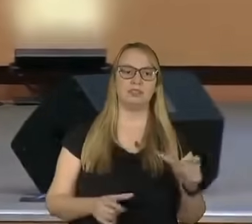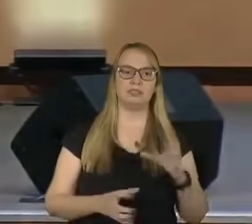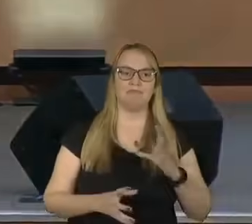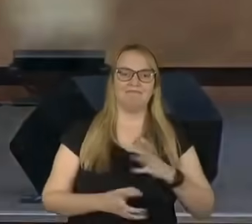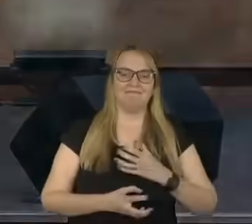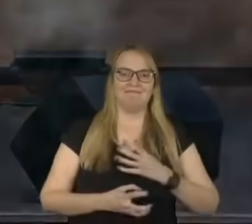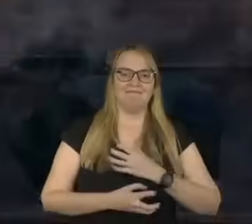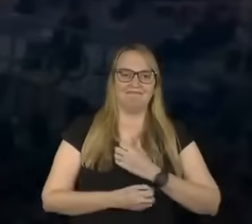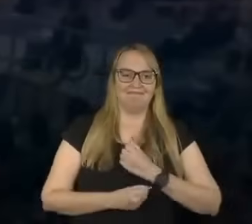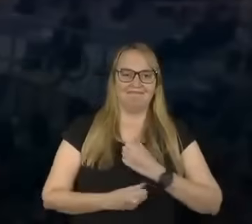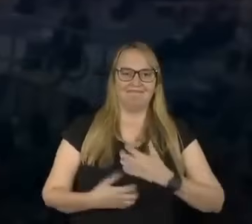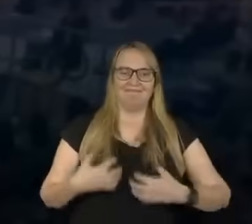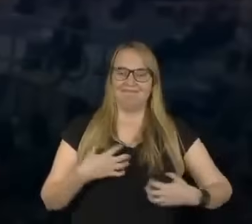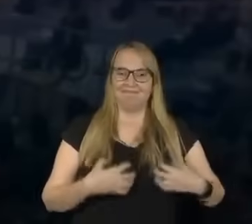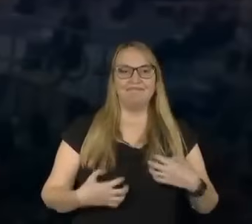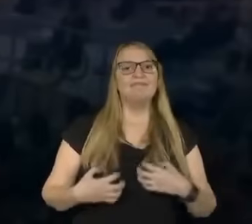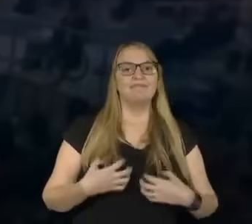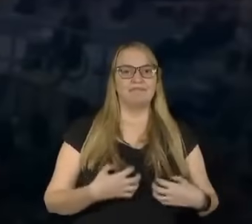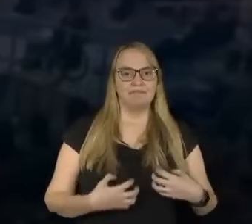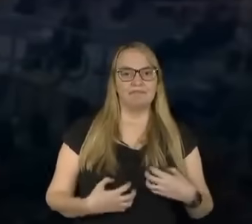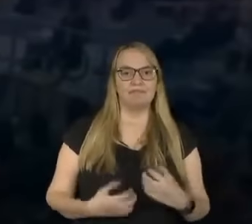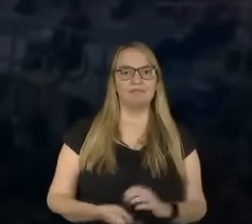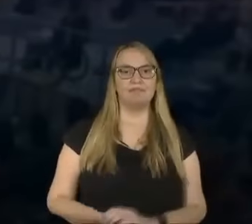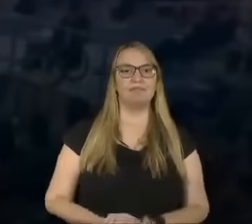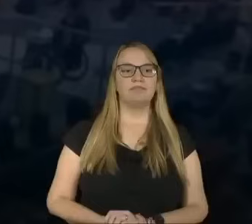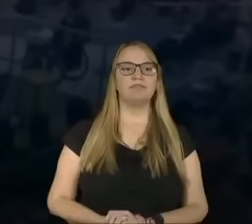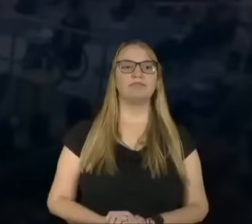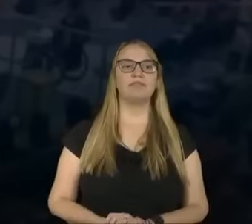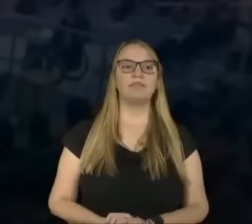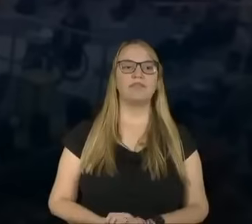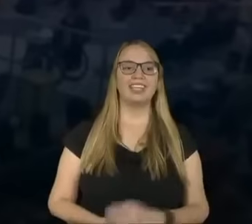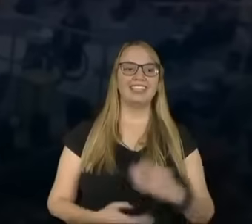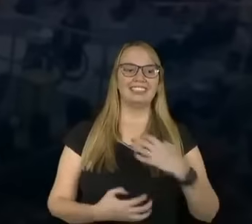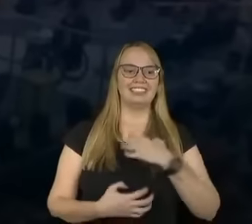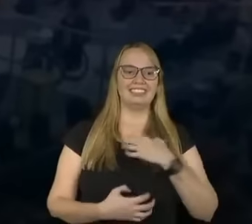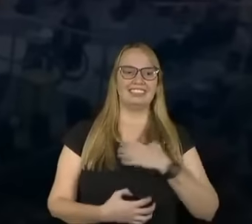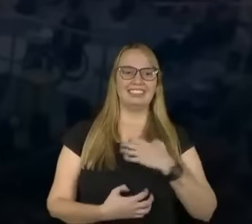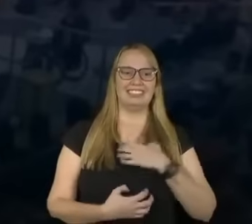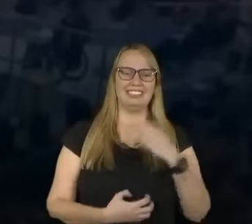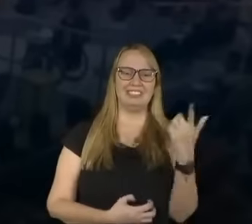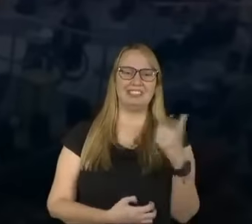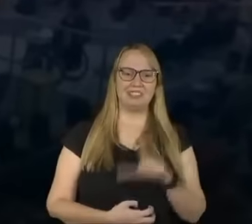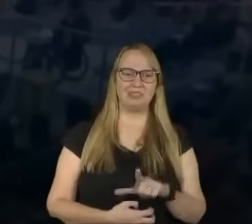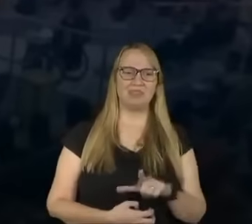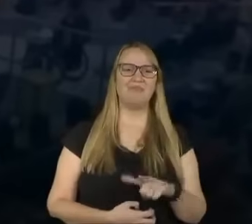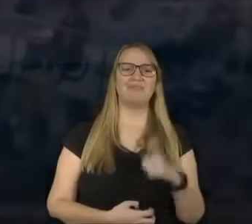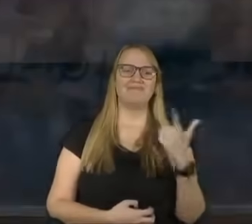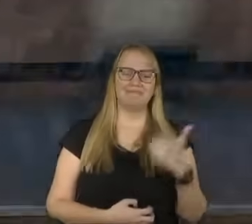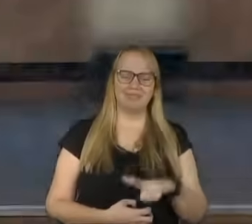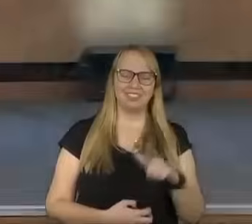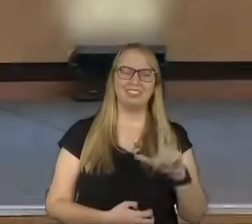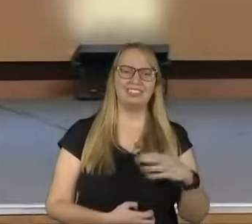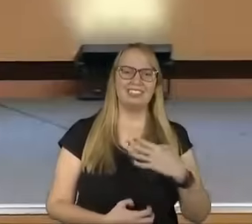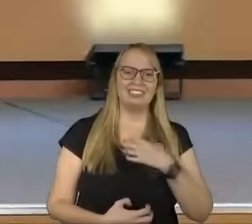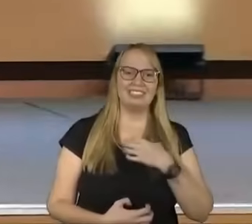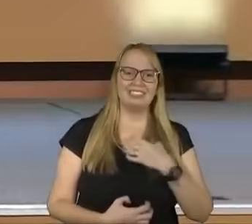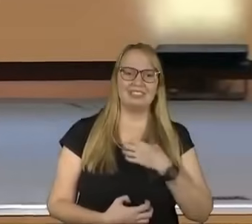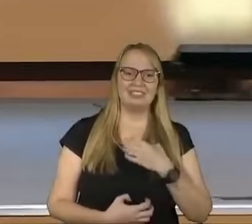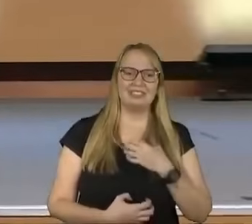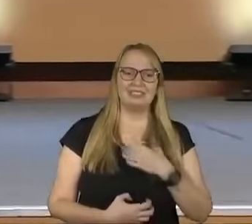ressentidas ressentir é sentir de novo é sentir